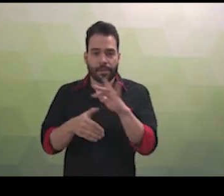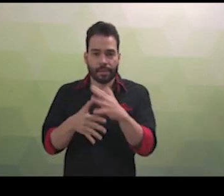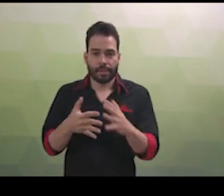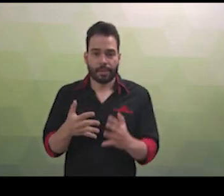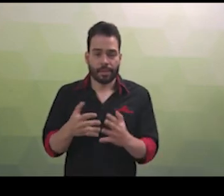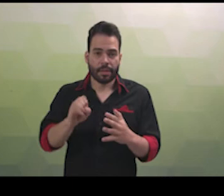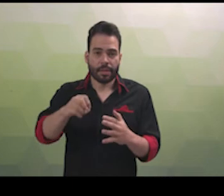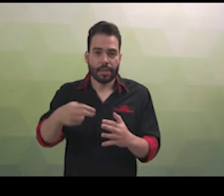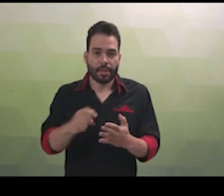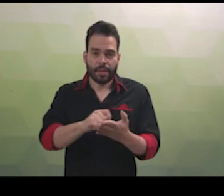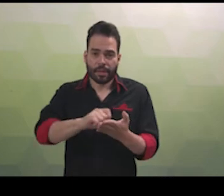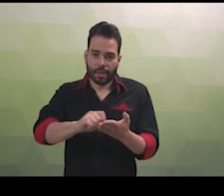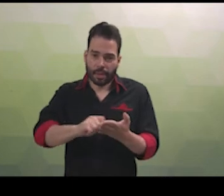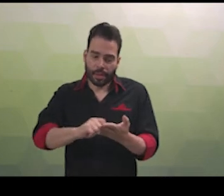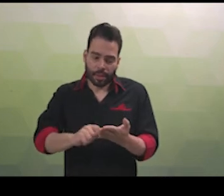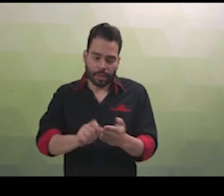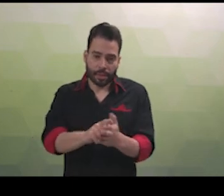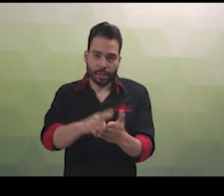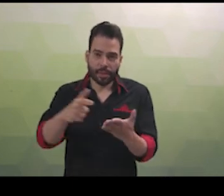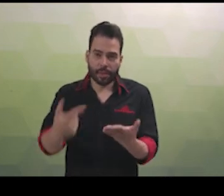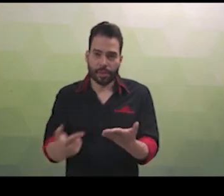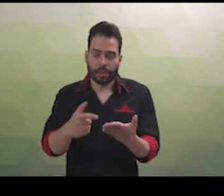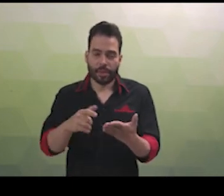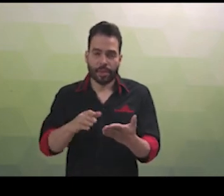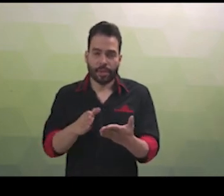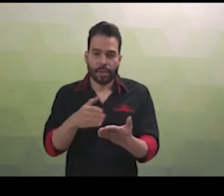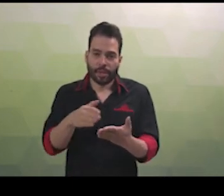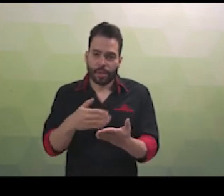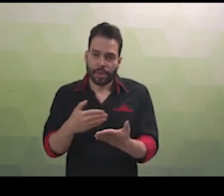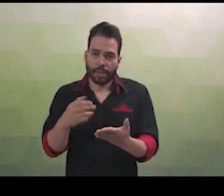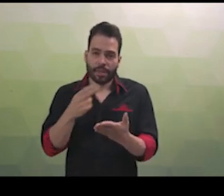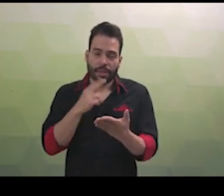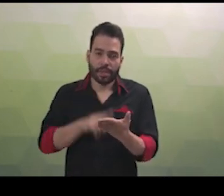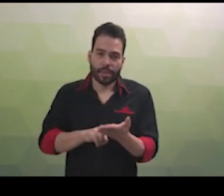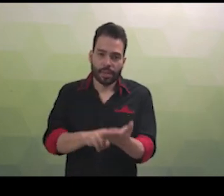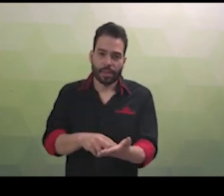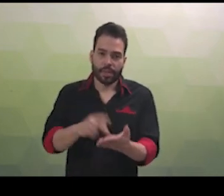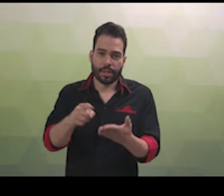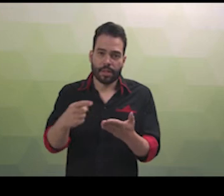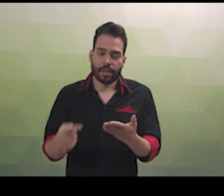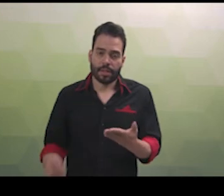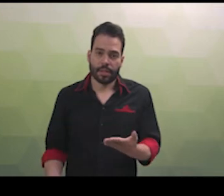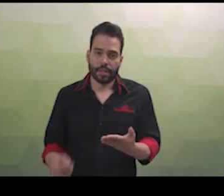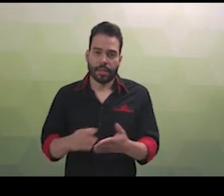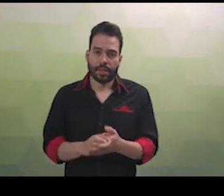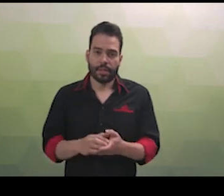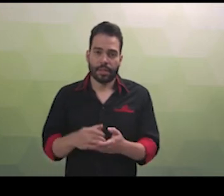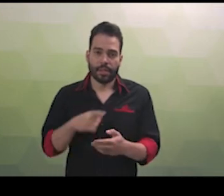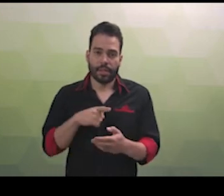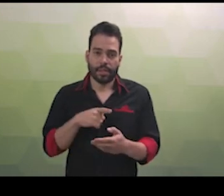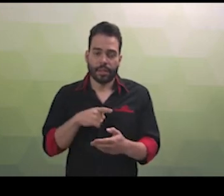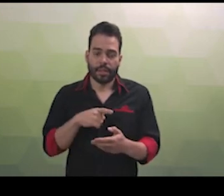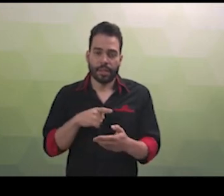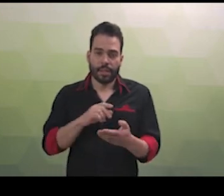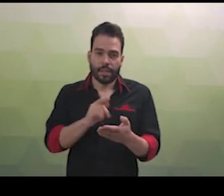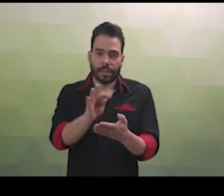língua de sinais, ou escrita, como jornal, revista, livro, carta, apostila, incluindo textos em braille, uso